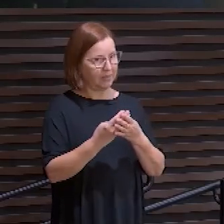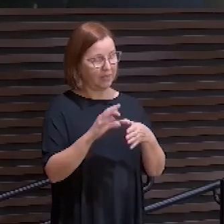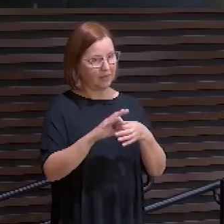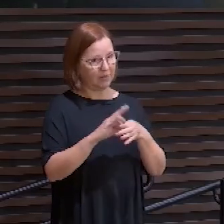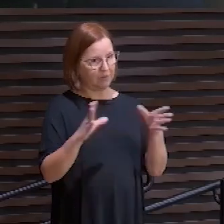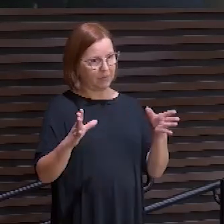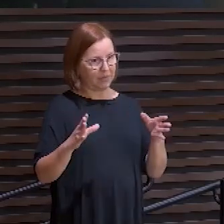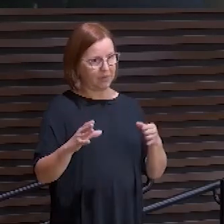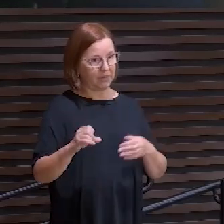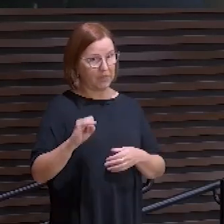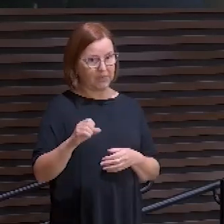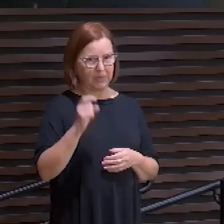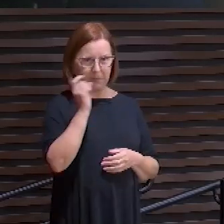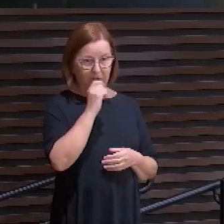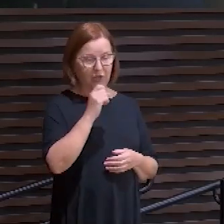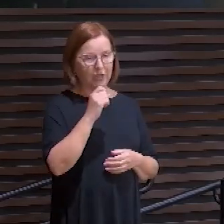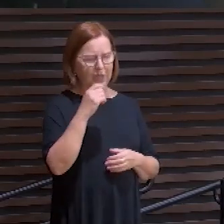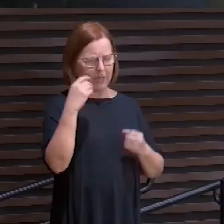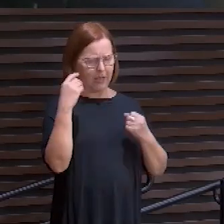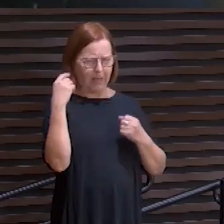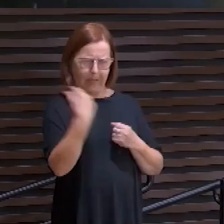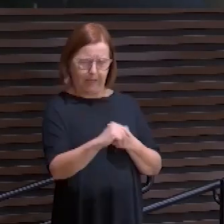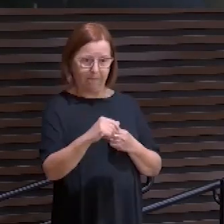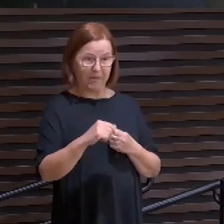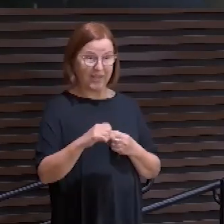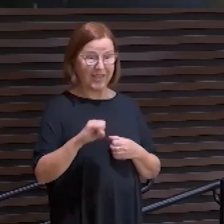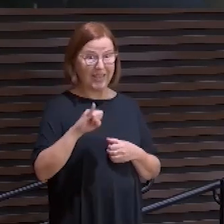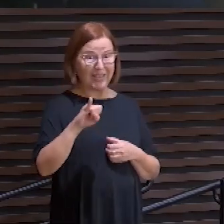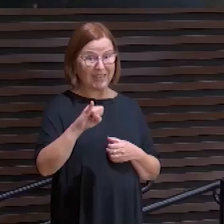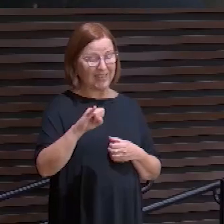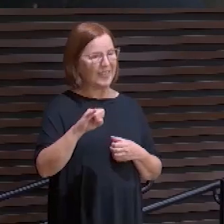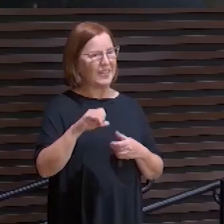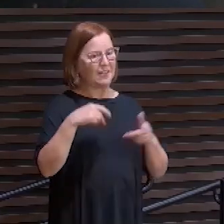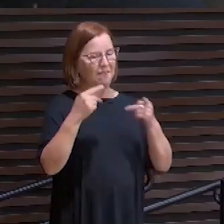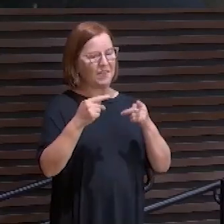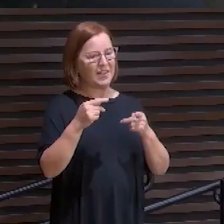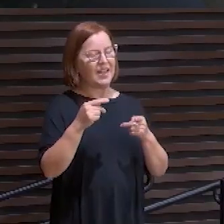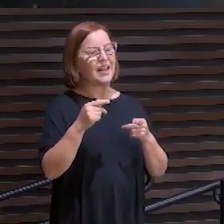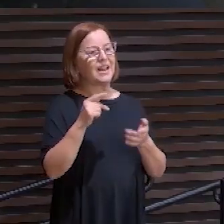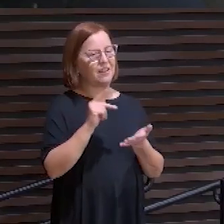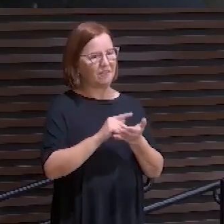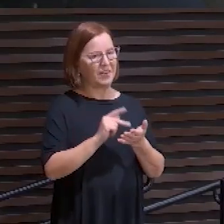Se mentir, apanha. Se falar a verdade, está livre.